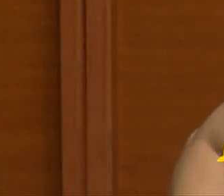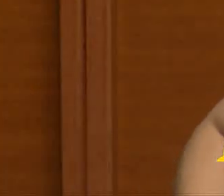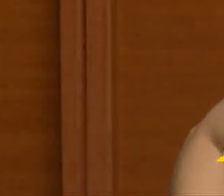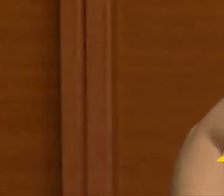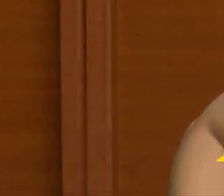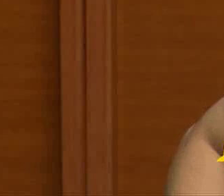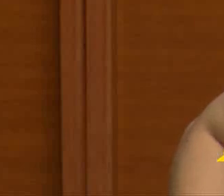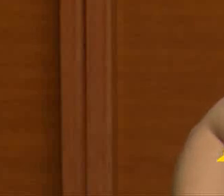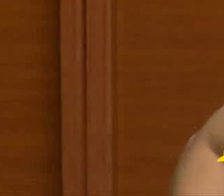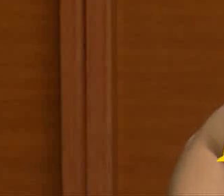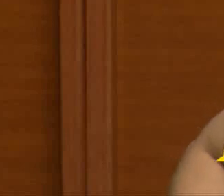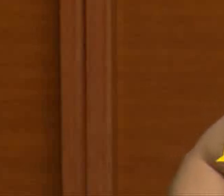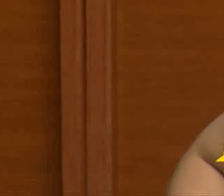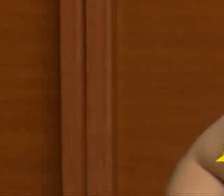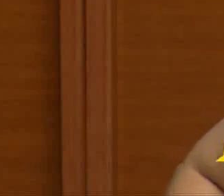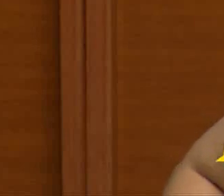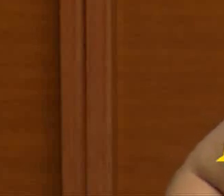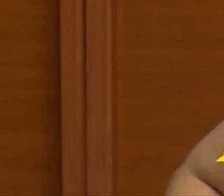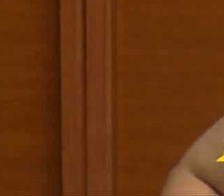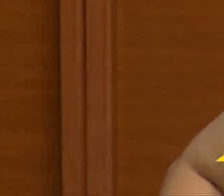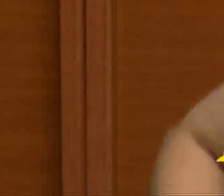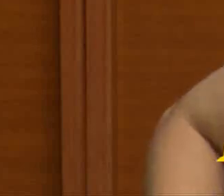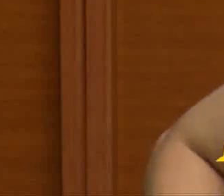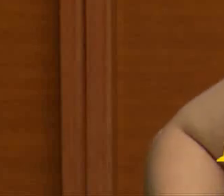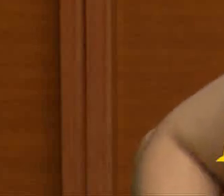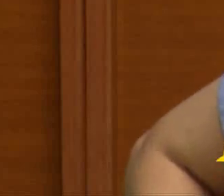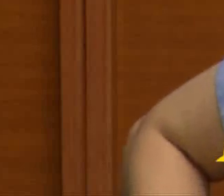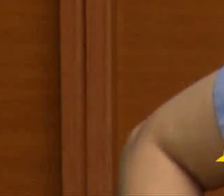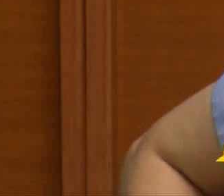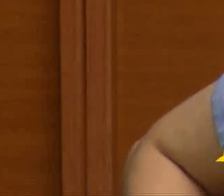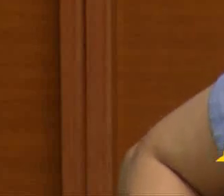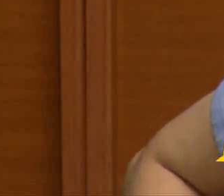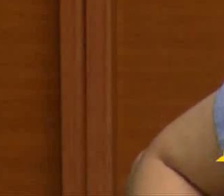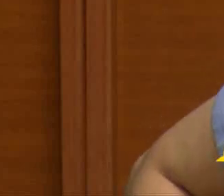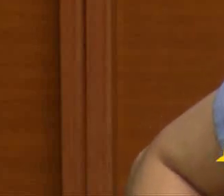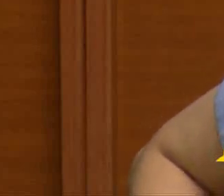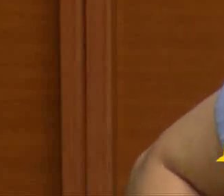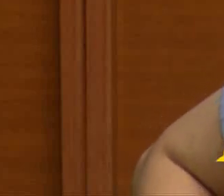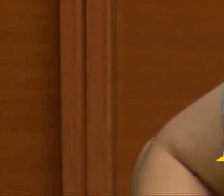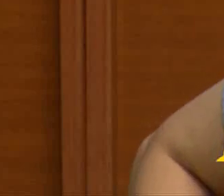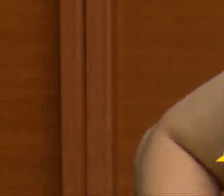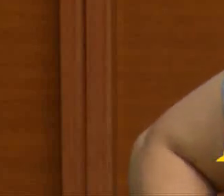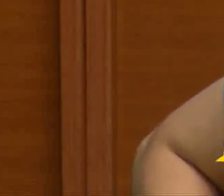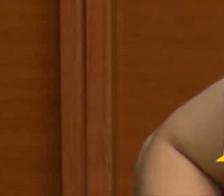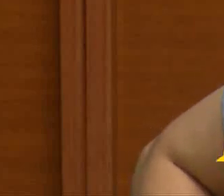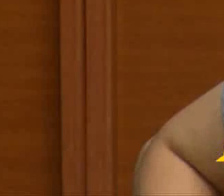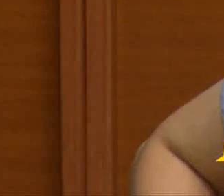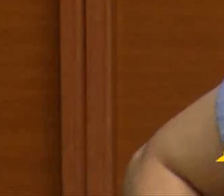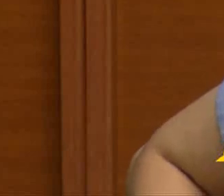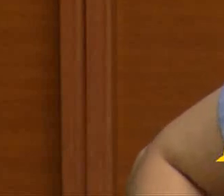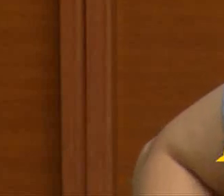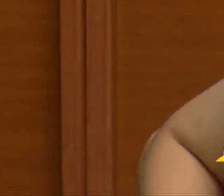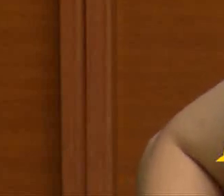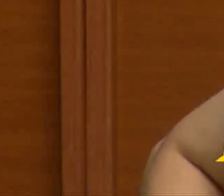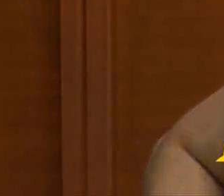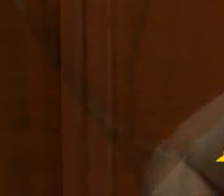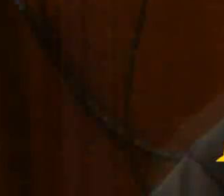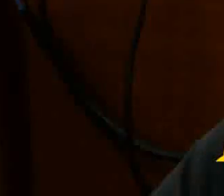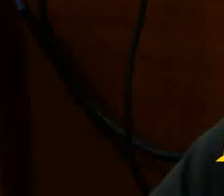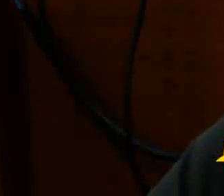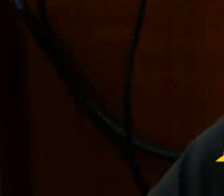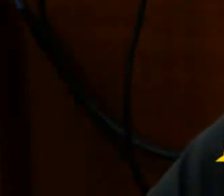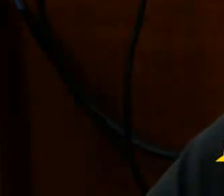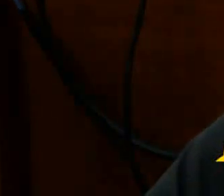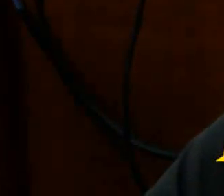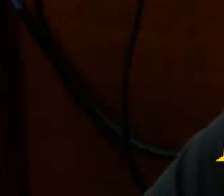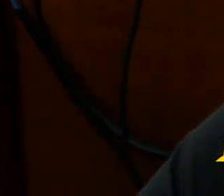você chegou pra somar. Ouvi dizer que existe paraíso na terra,